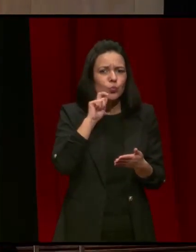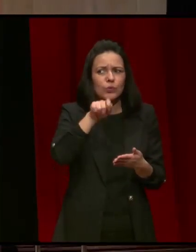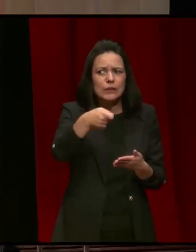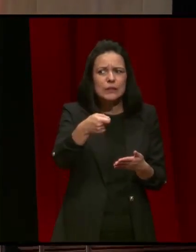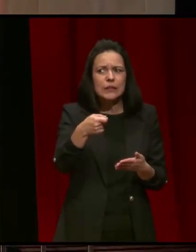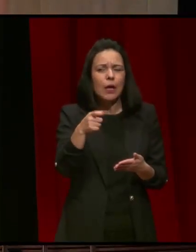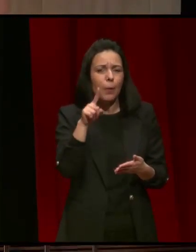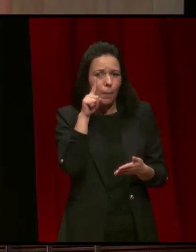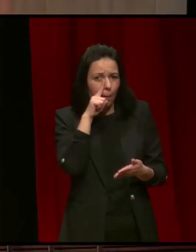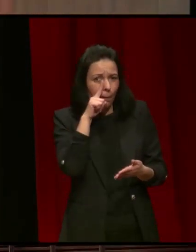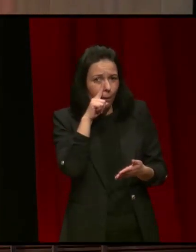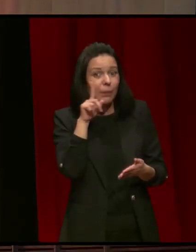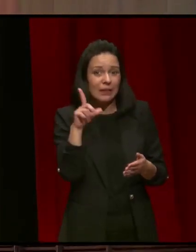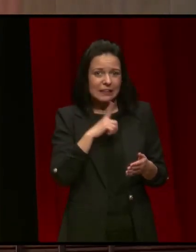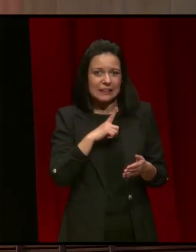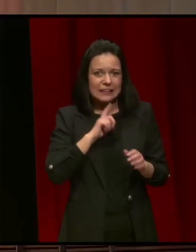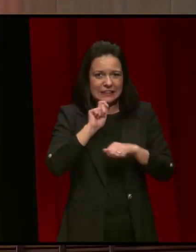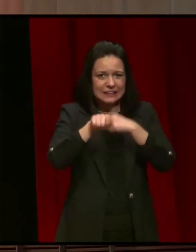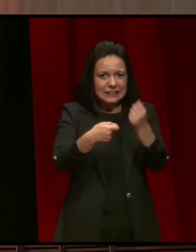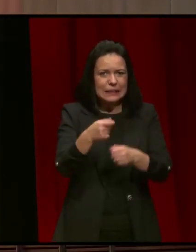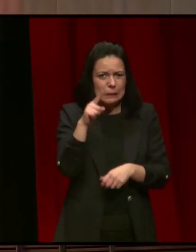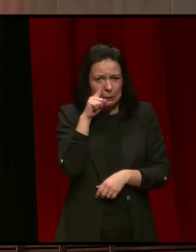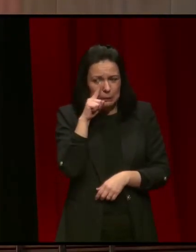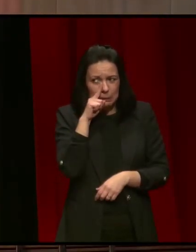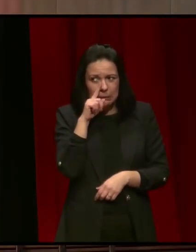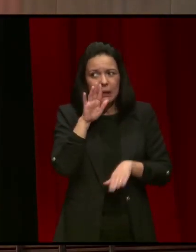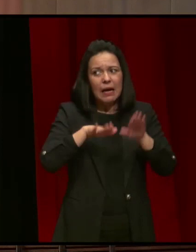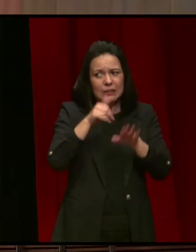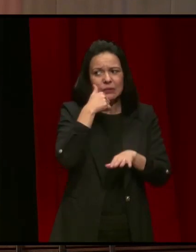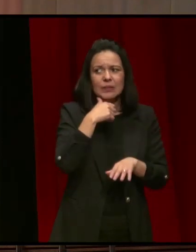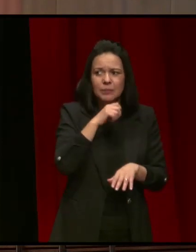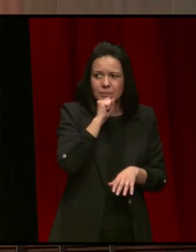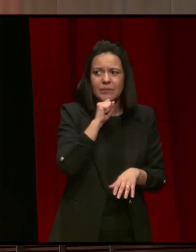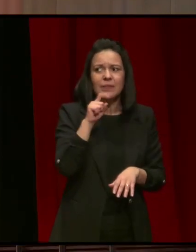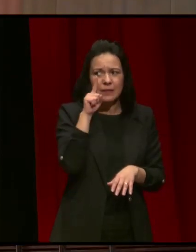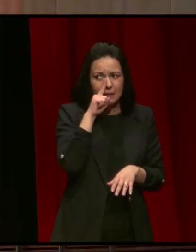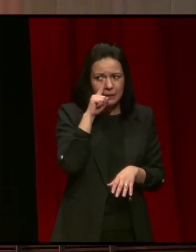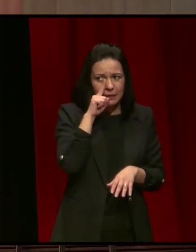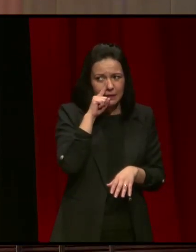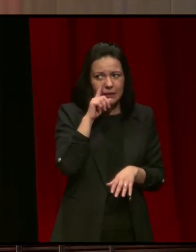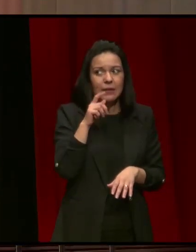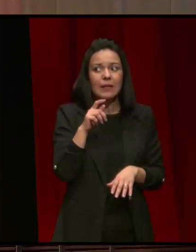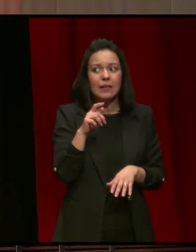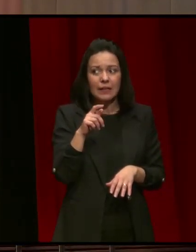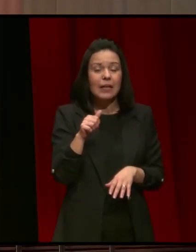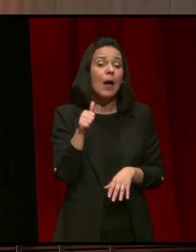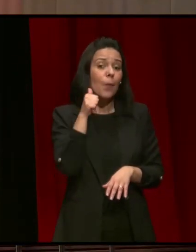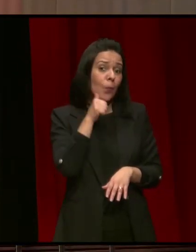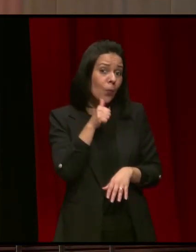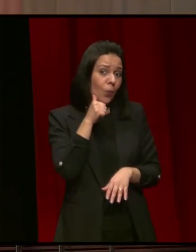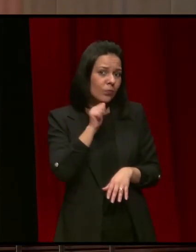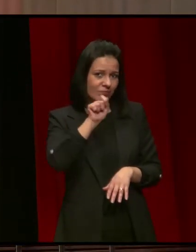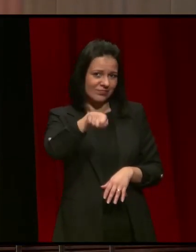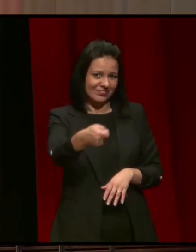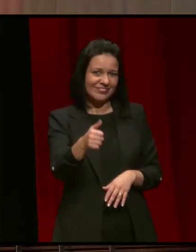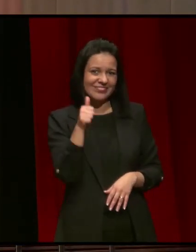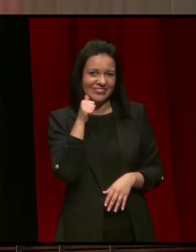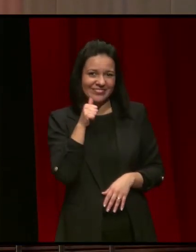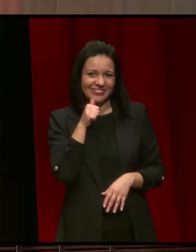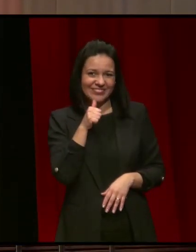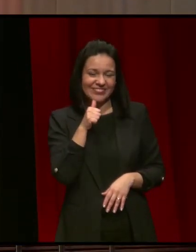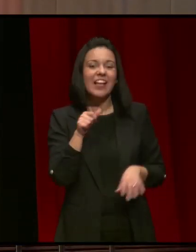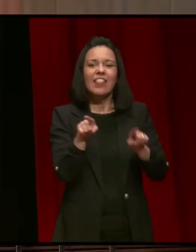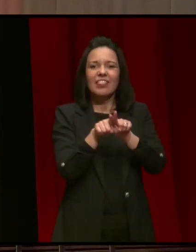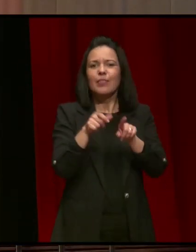mãe, assim, né? Ó, M, mãe. Né? Tem alguns que fazem mãe assim também. Né? Faz a... Isso aqui é um sinal de mulher e beija a